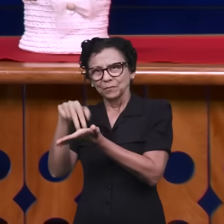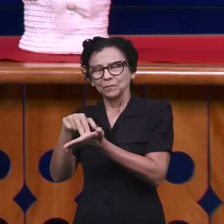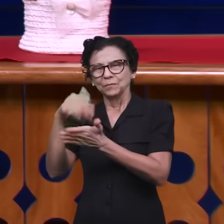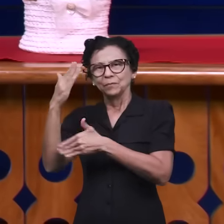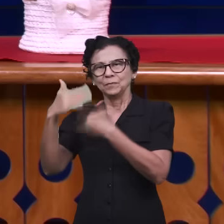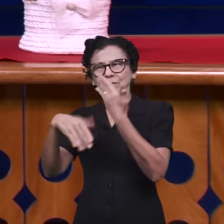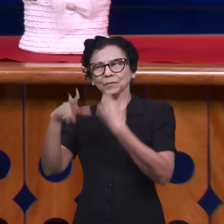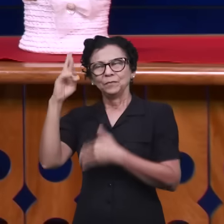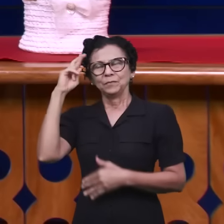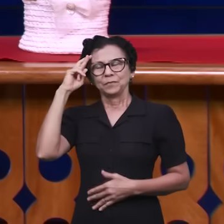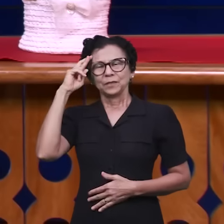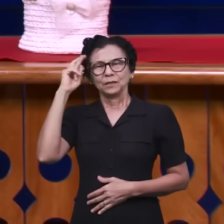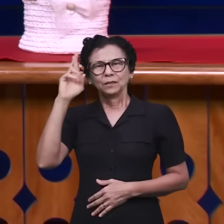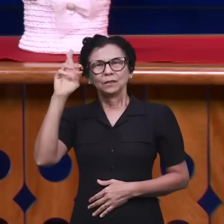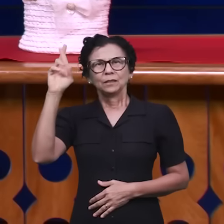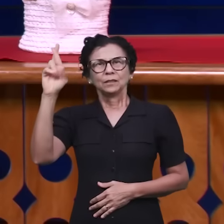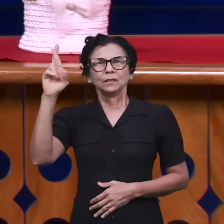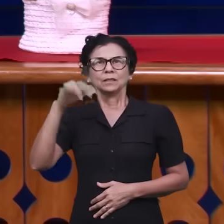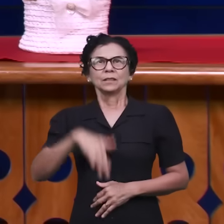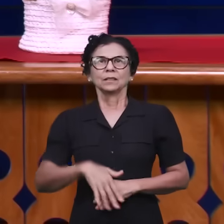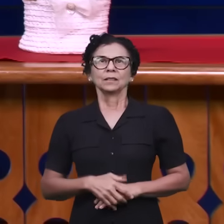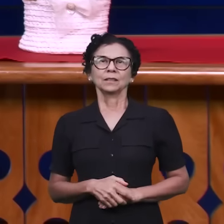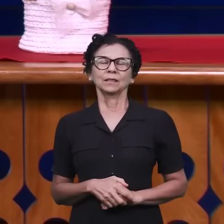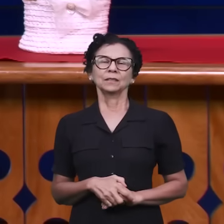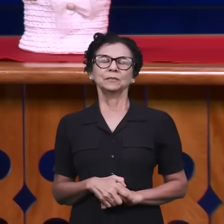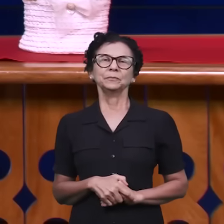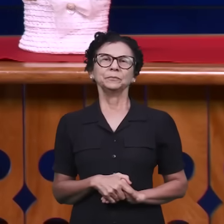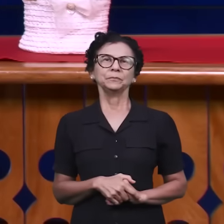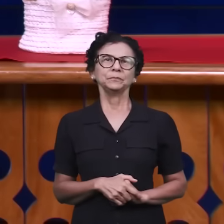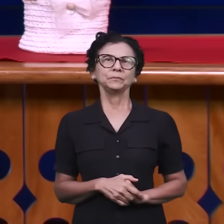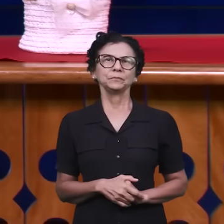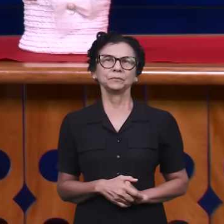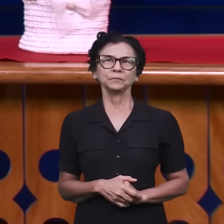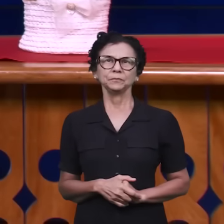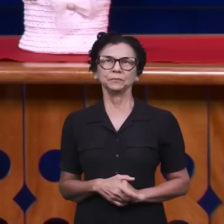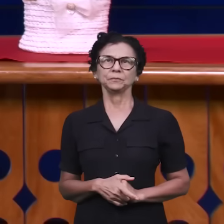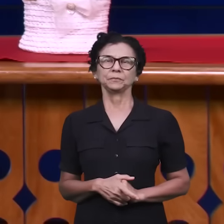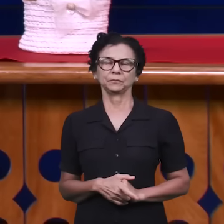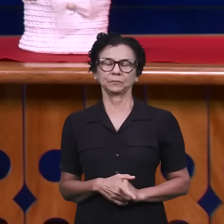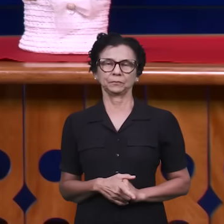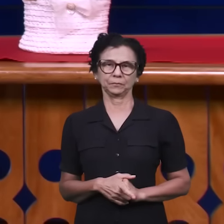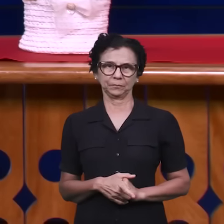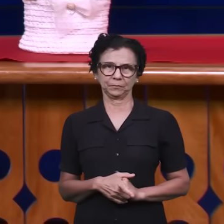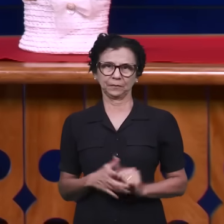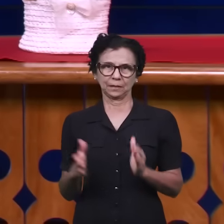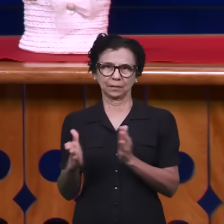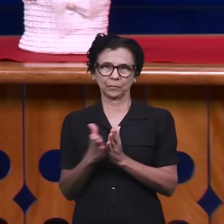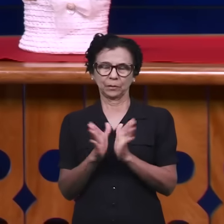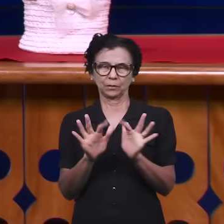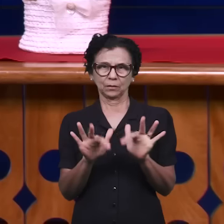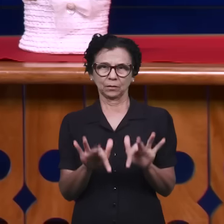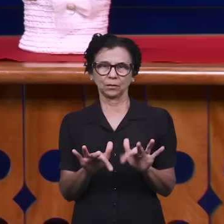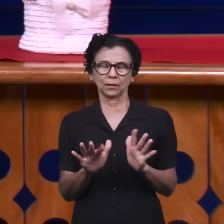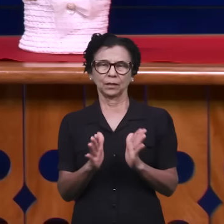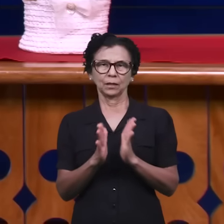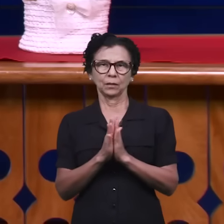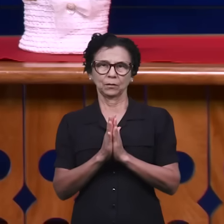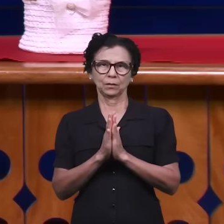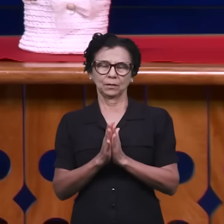do nosso Senhor. E agora vamos encerrar esse culto. Vamos